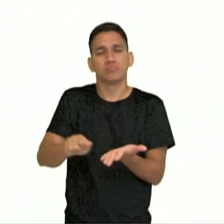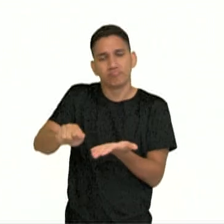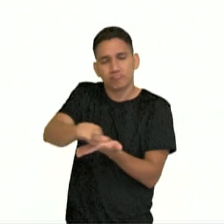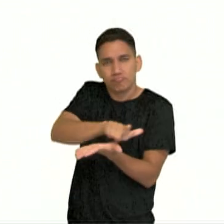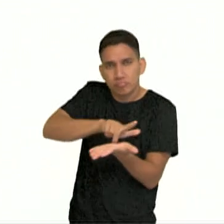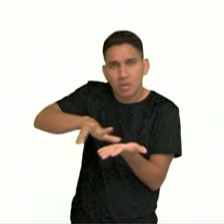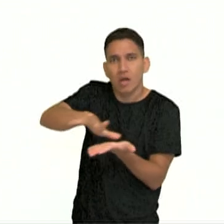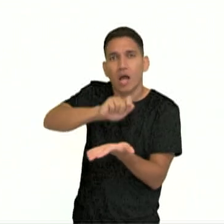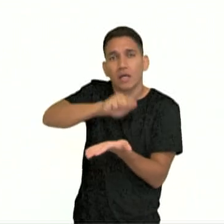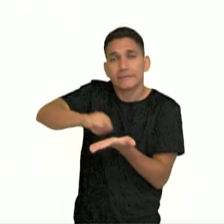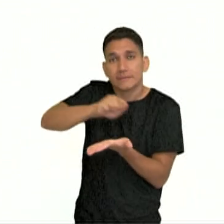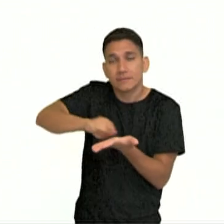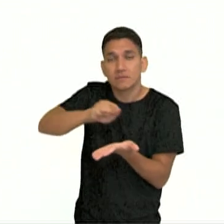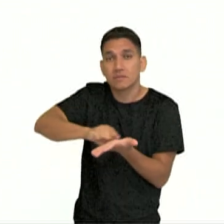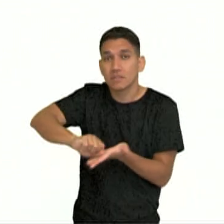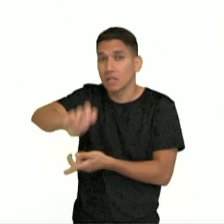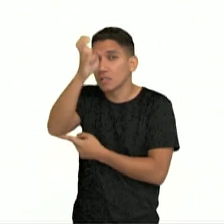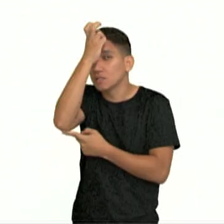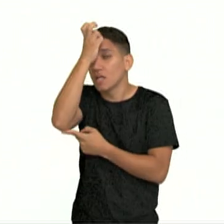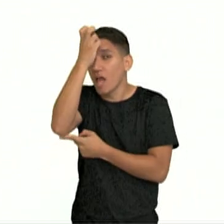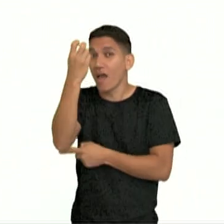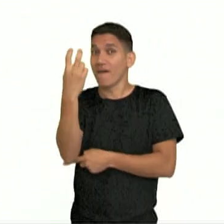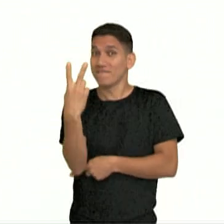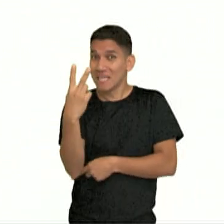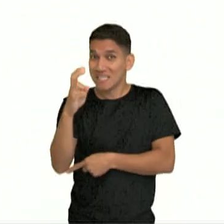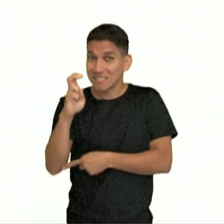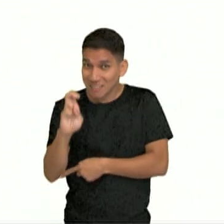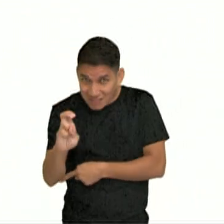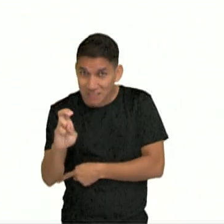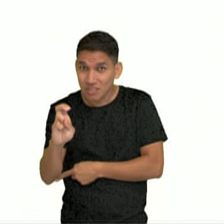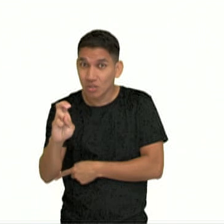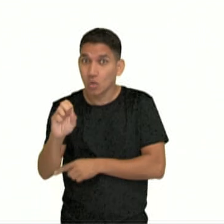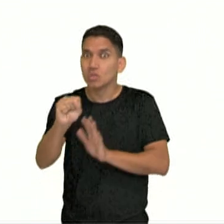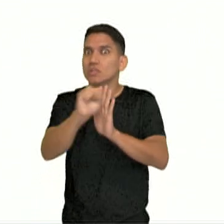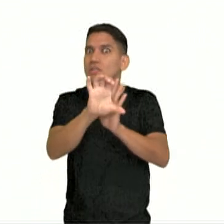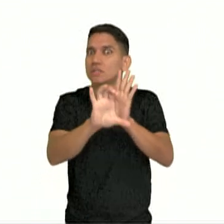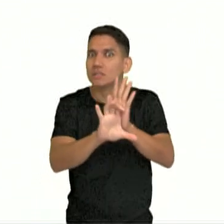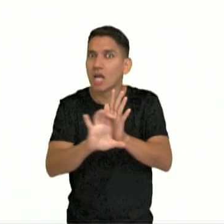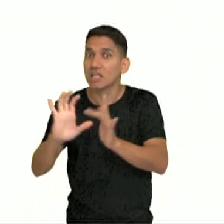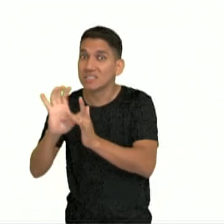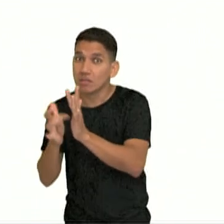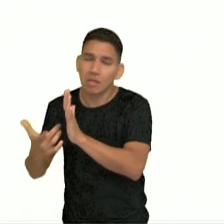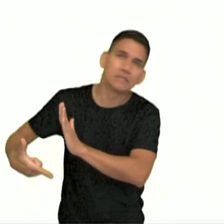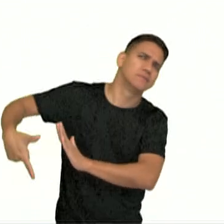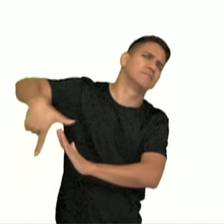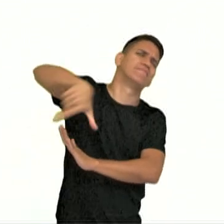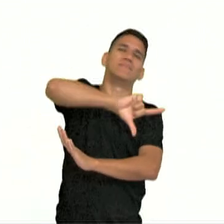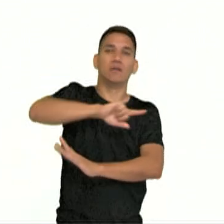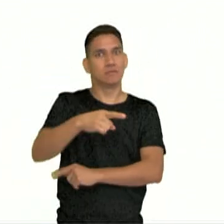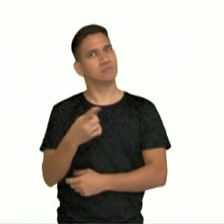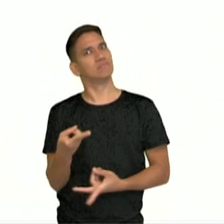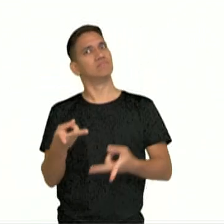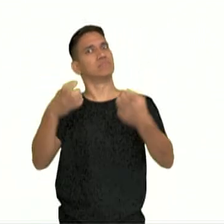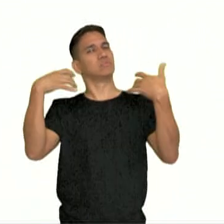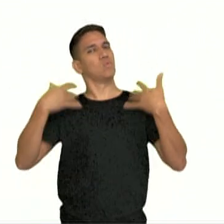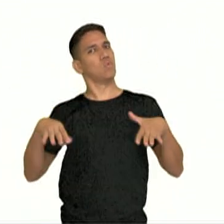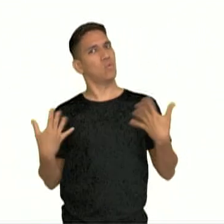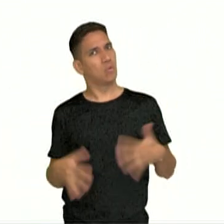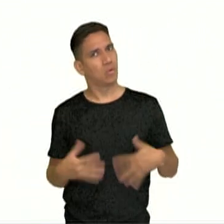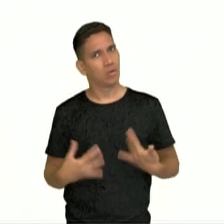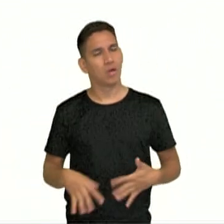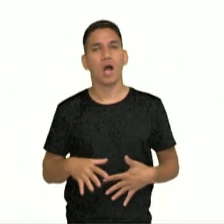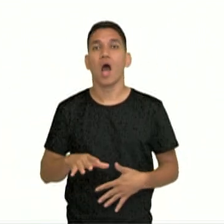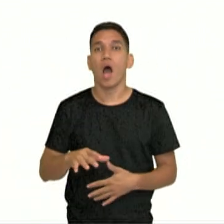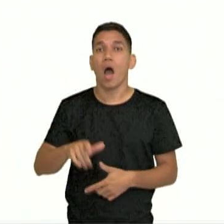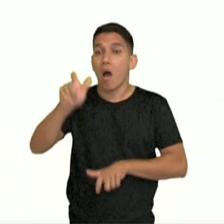Egito 25 séculos antes de Cristo. Olha a paixão do homem pela escrita. Não é Olha que